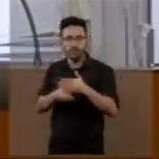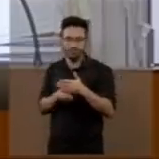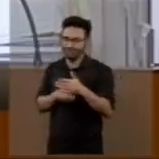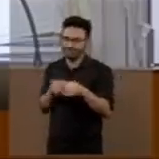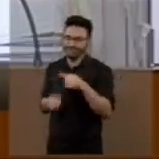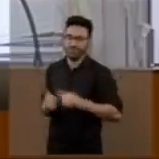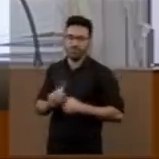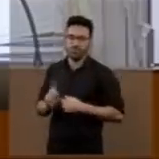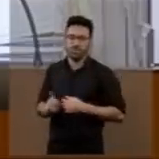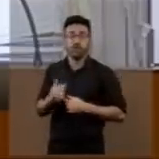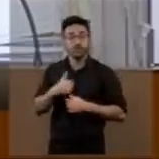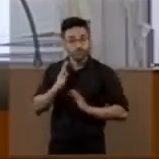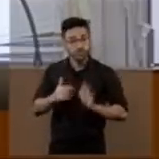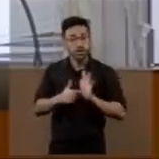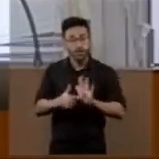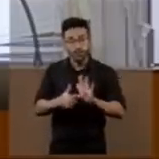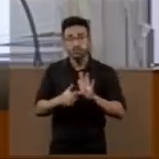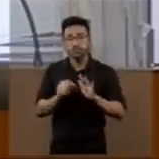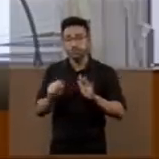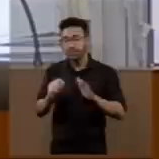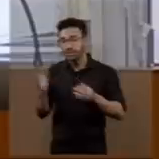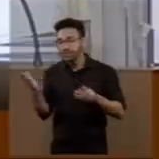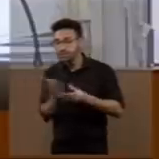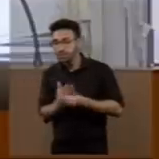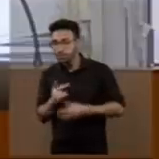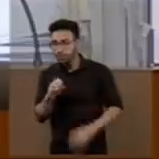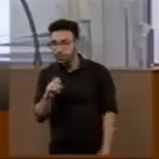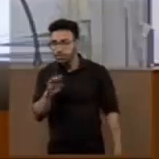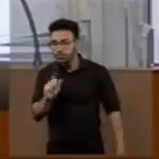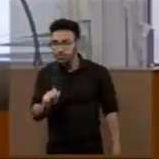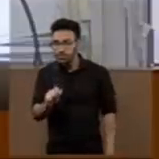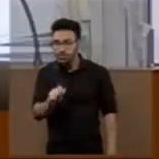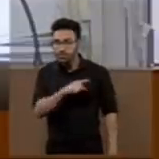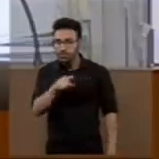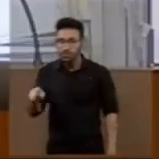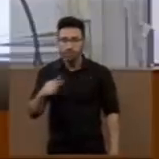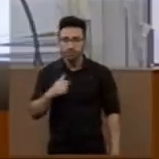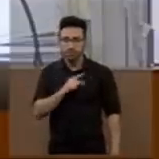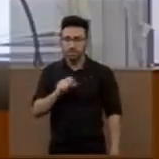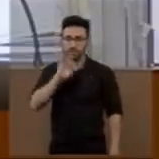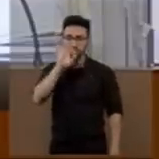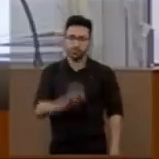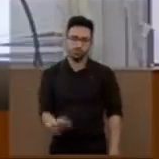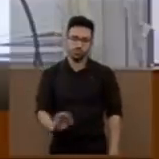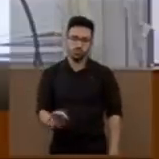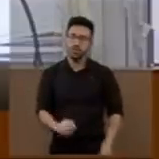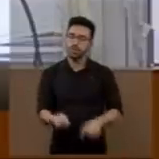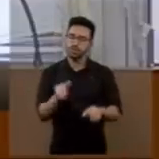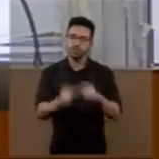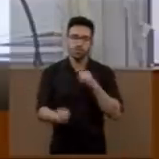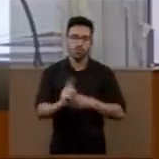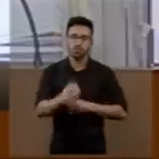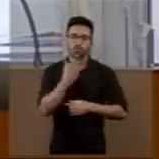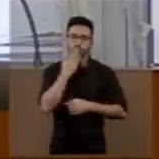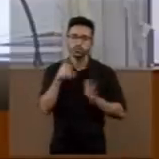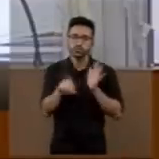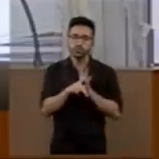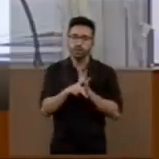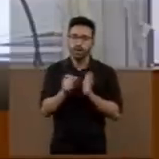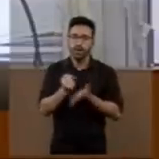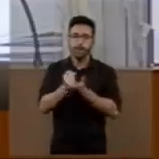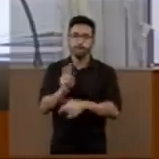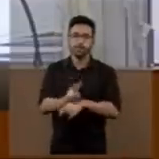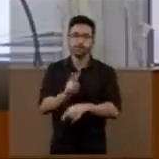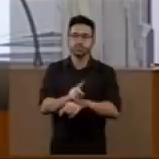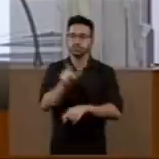busquei demonstrar, a proibição da sanção política não confere imunidade absoluta e imponderada, pois não serve como uma espécie de salvo-conduto geral